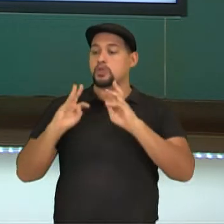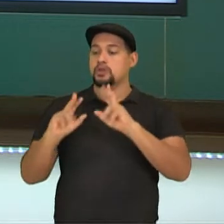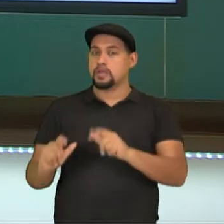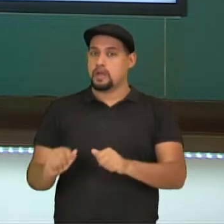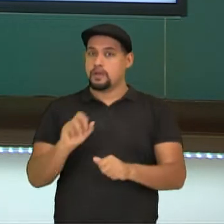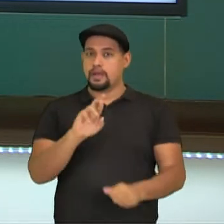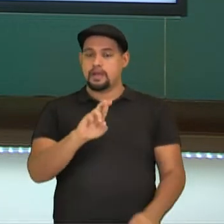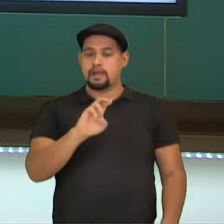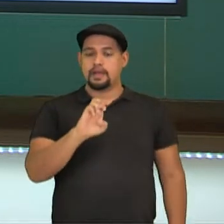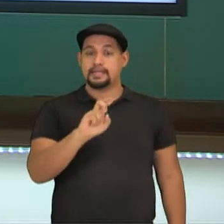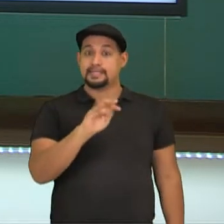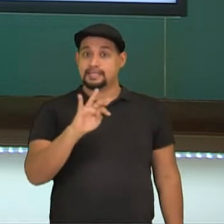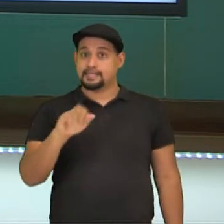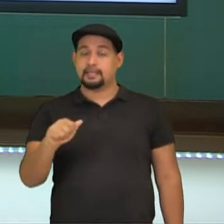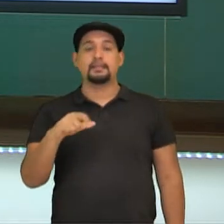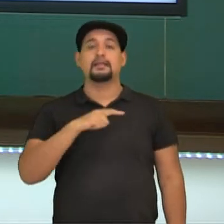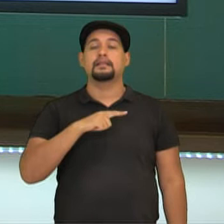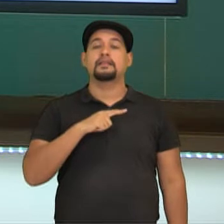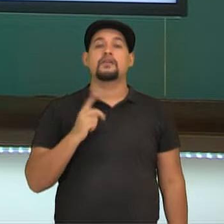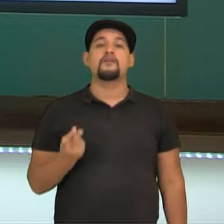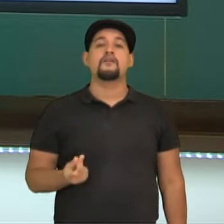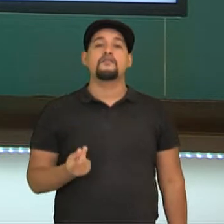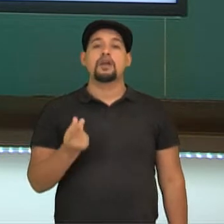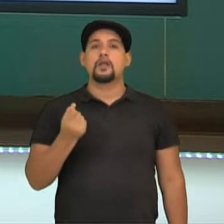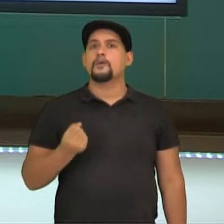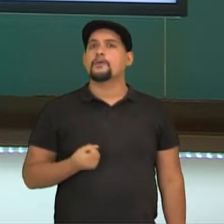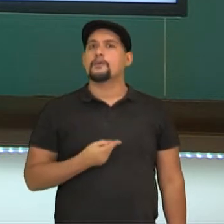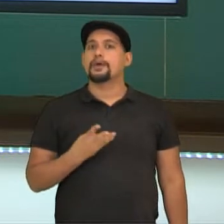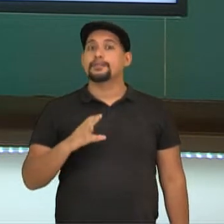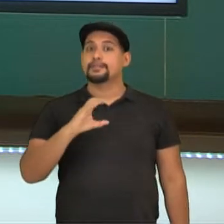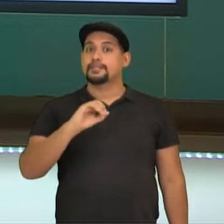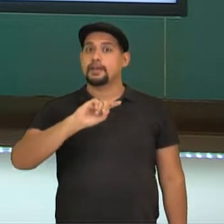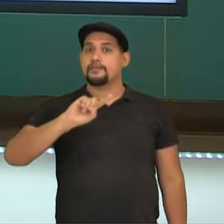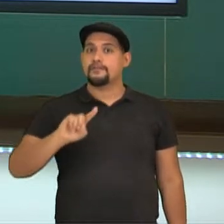das receitas. Nós vamos obter aqui, portanto,